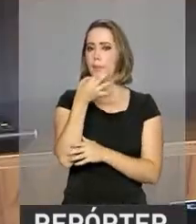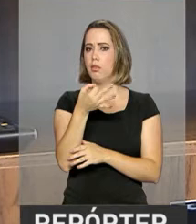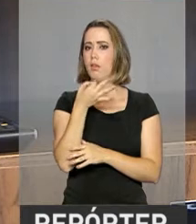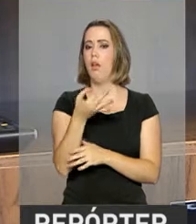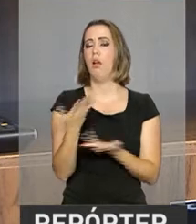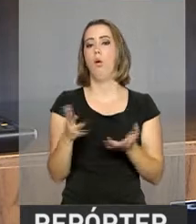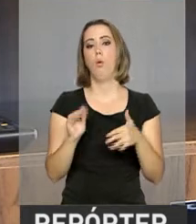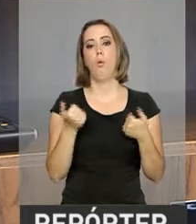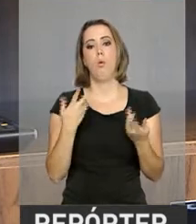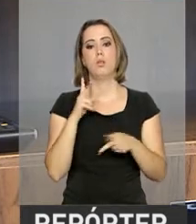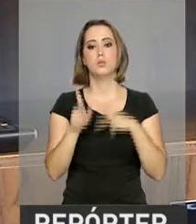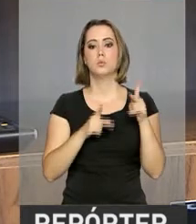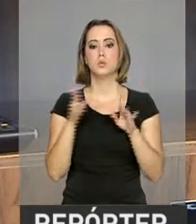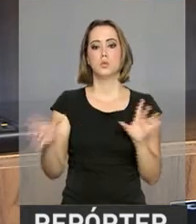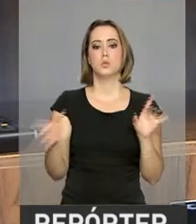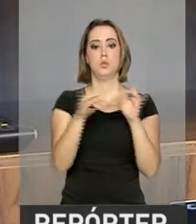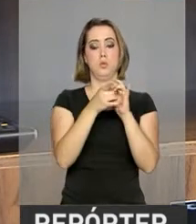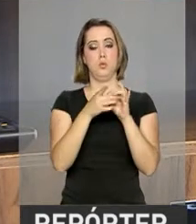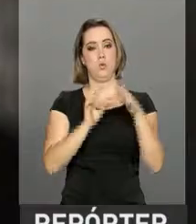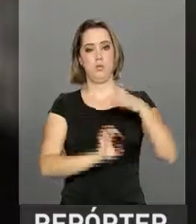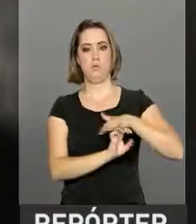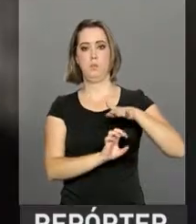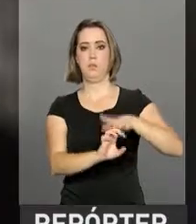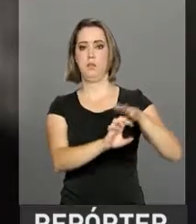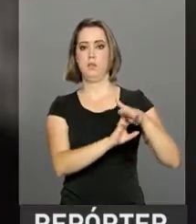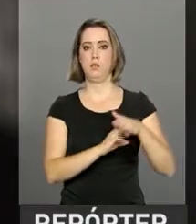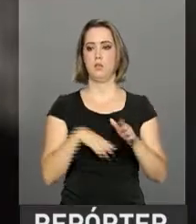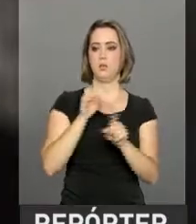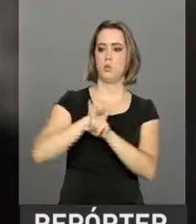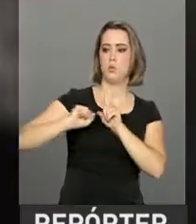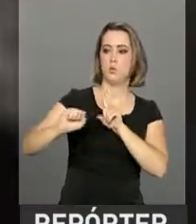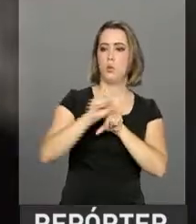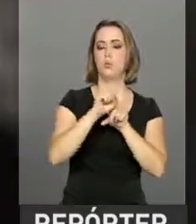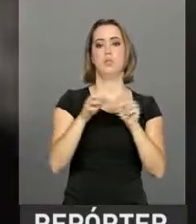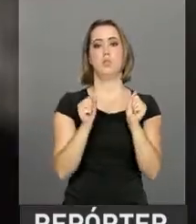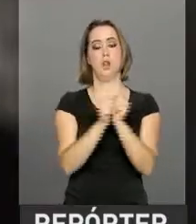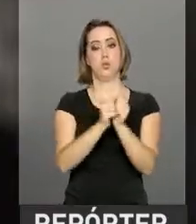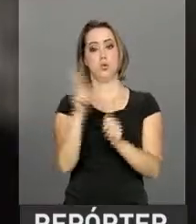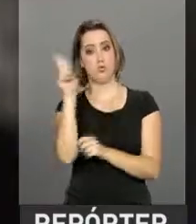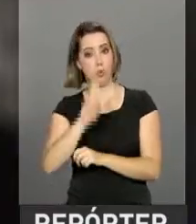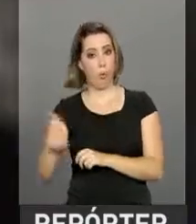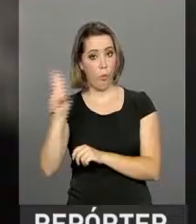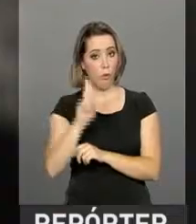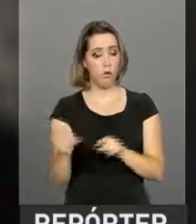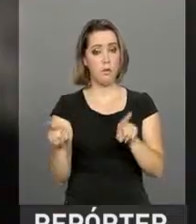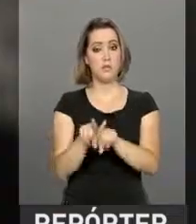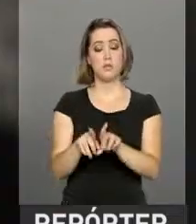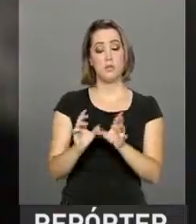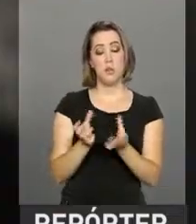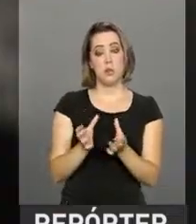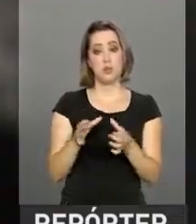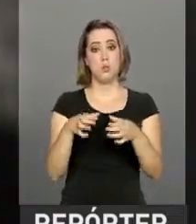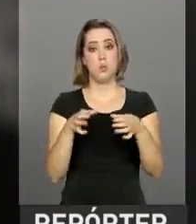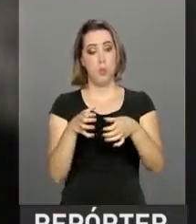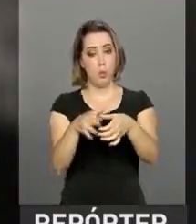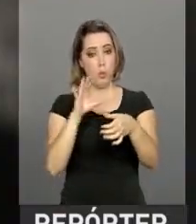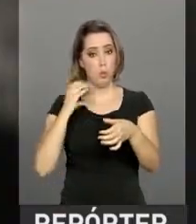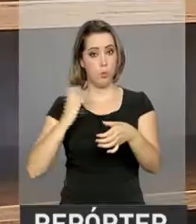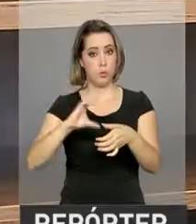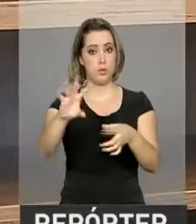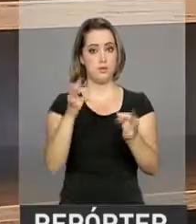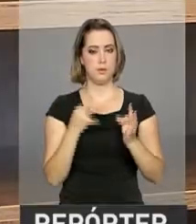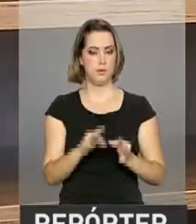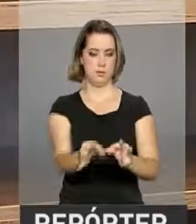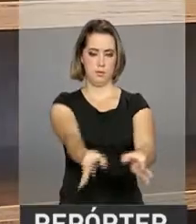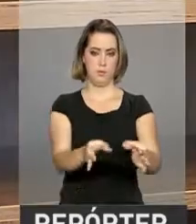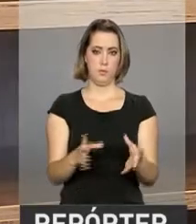reunir contribuições da iniciativa privada, da sociedade, das universidades e das instituições de ciência e tecnologia